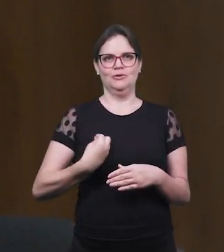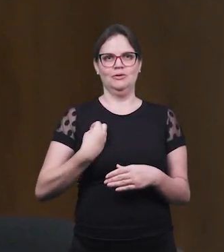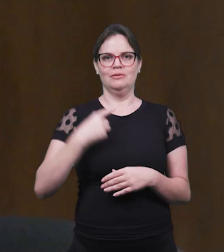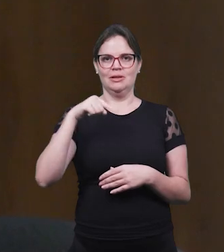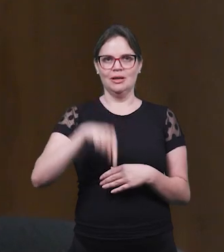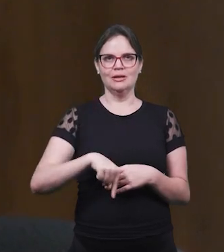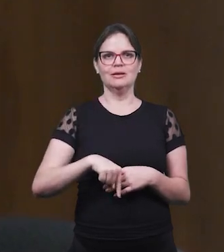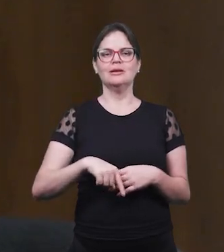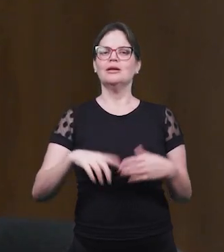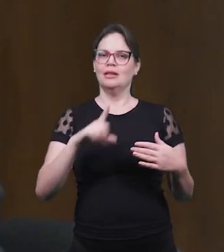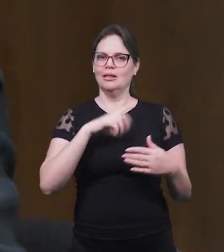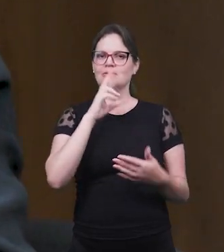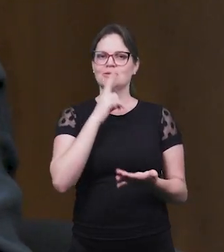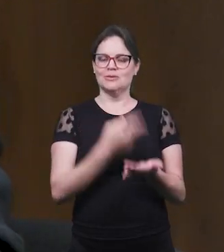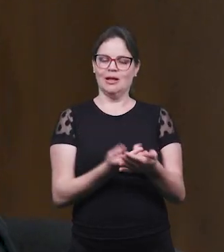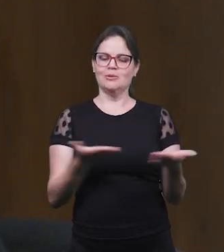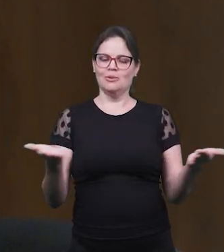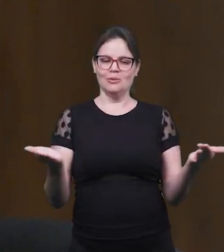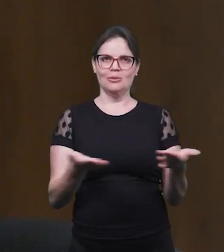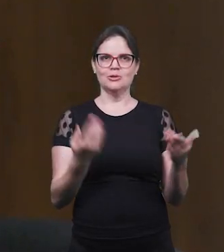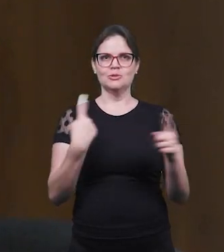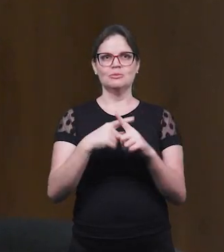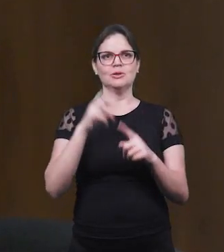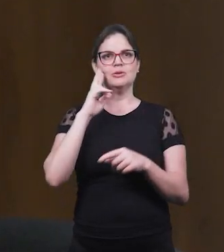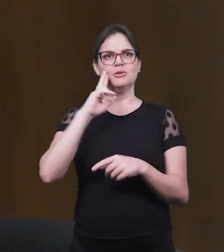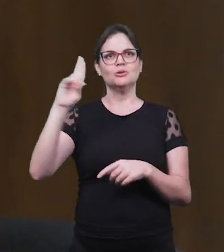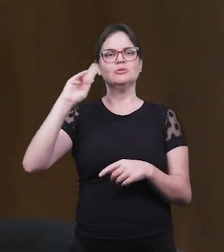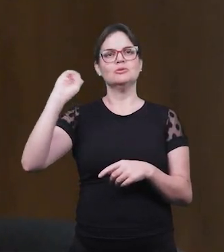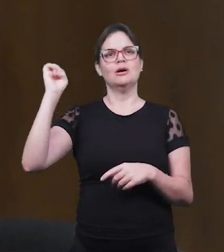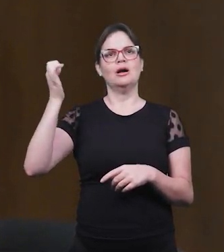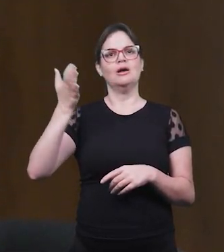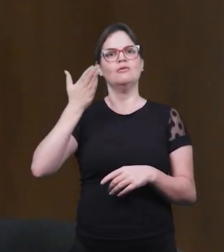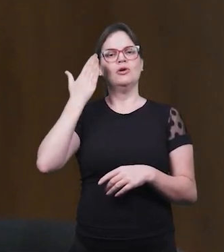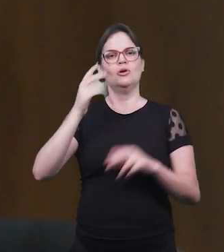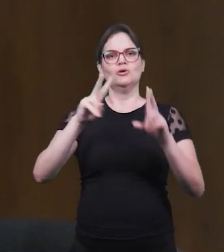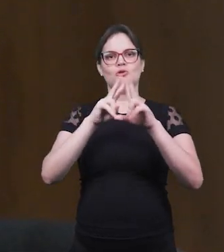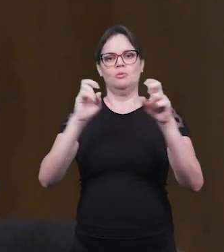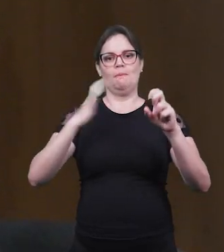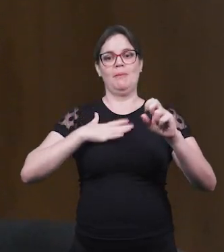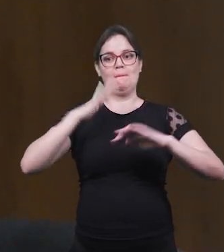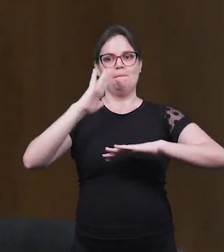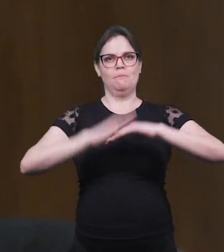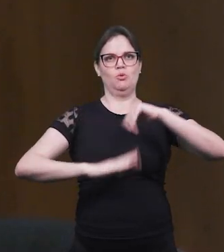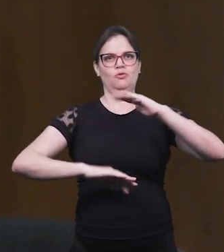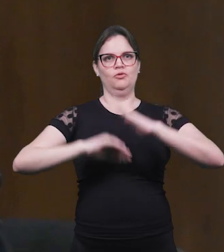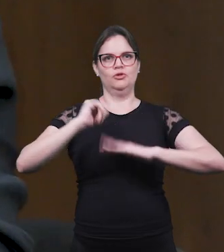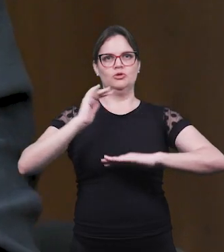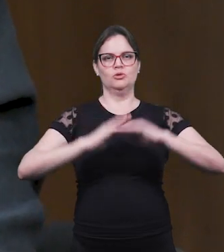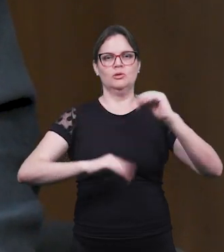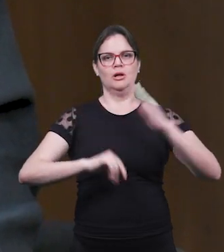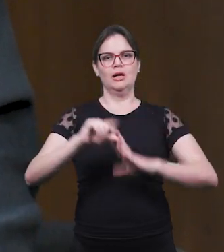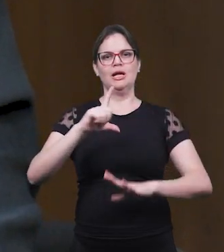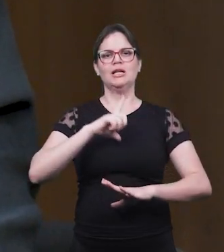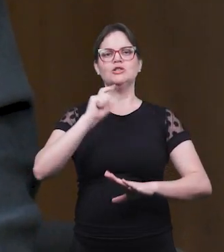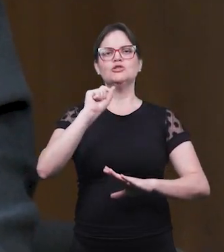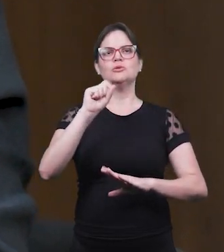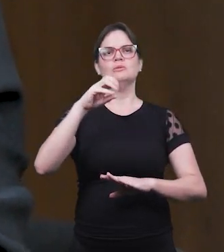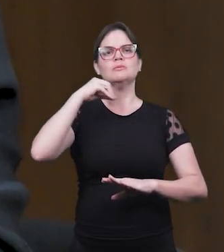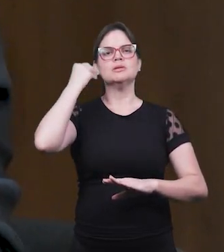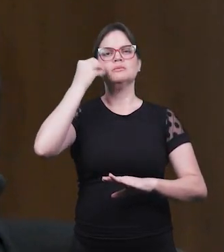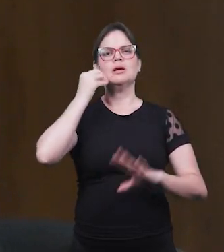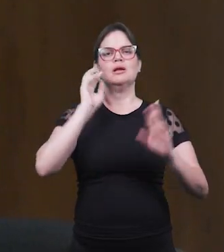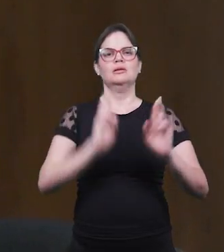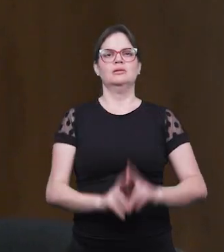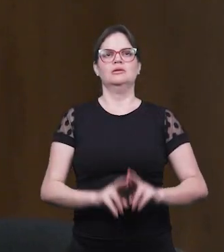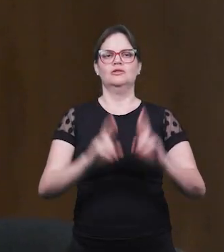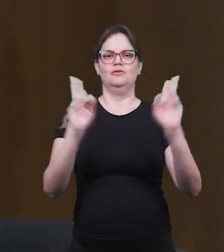aqui conversando, quando o Senhor mostrou que, do ponto de vista profissional, Ele tinha para mim uma experiência,